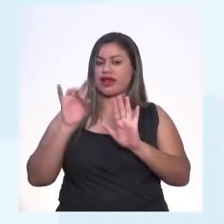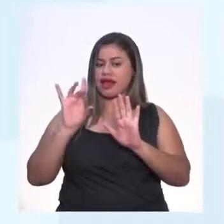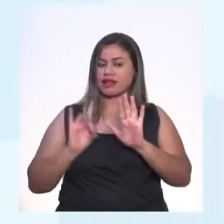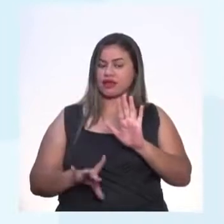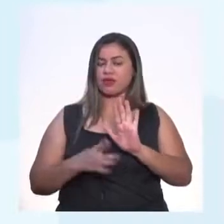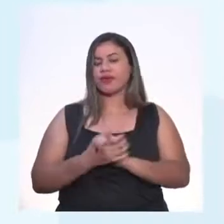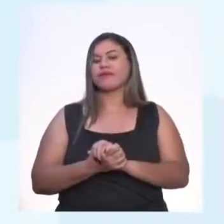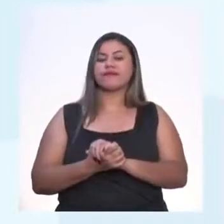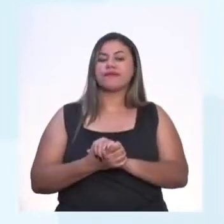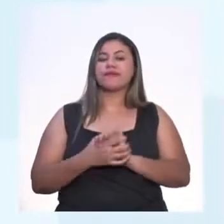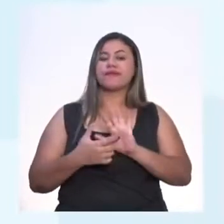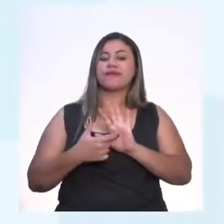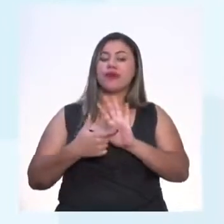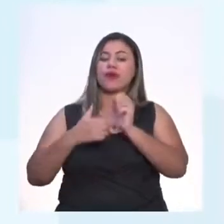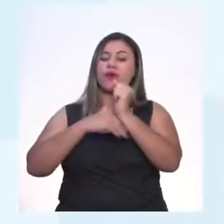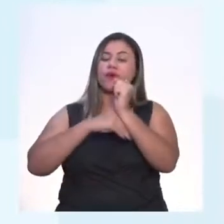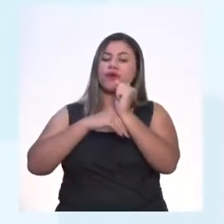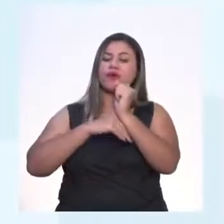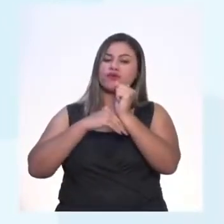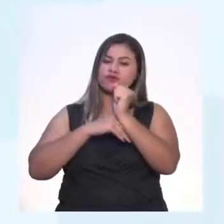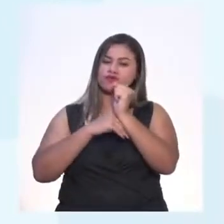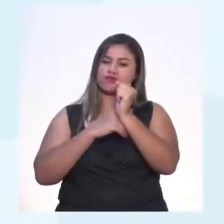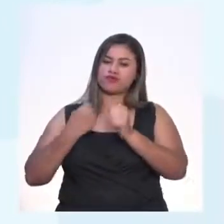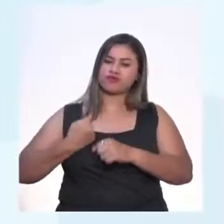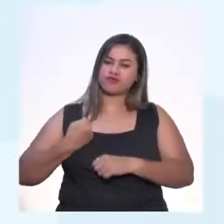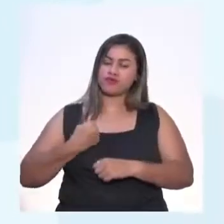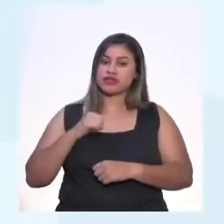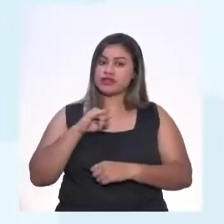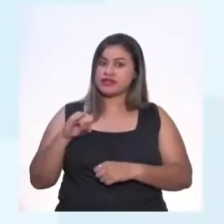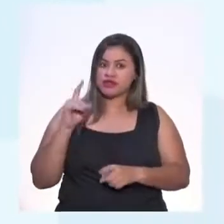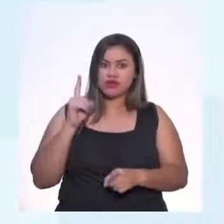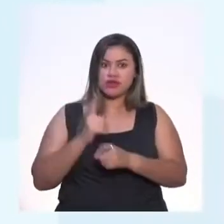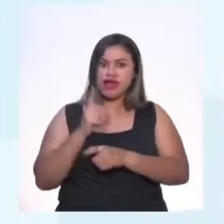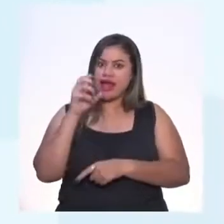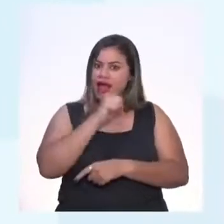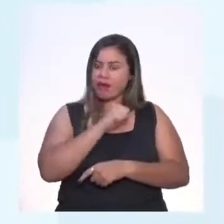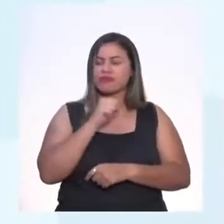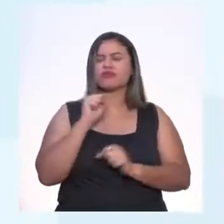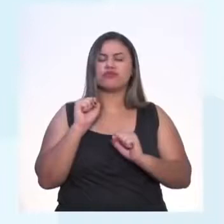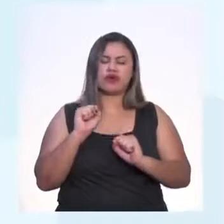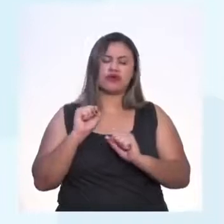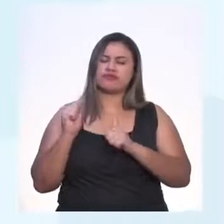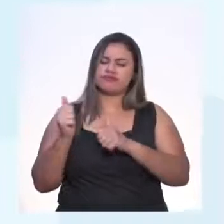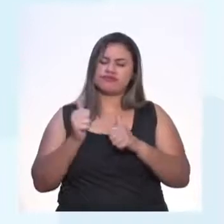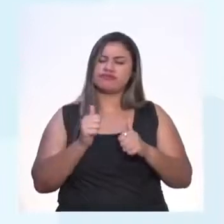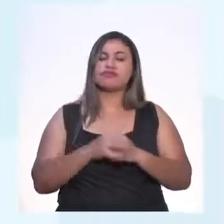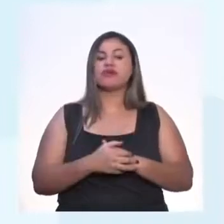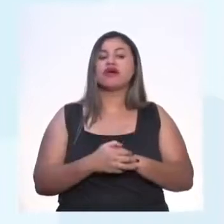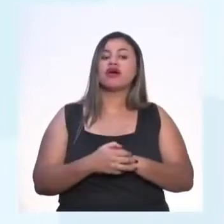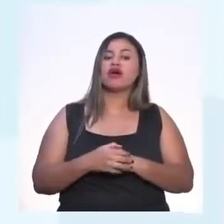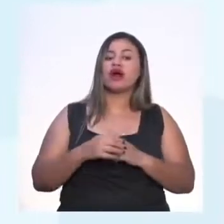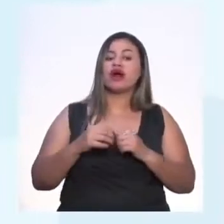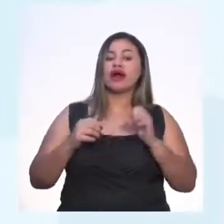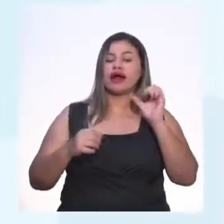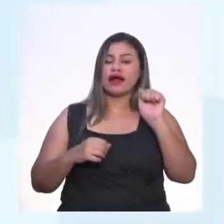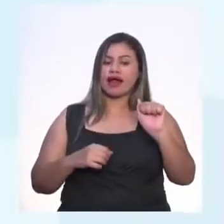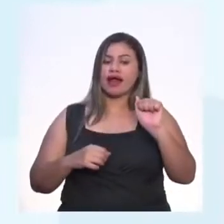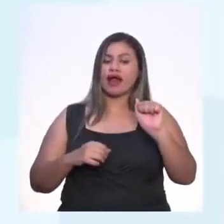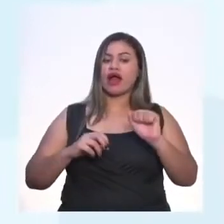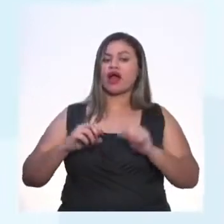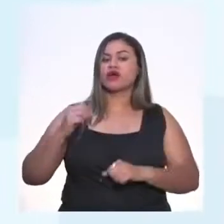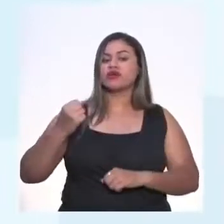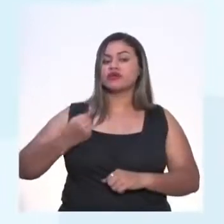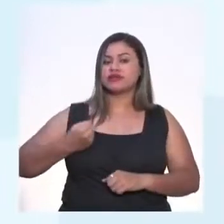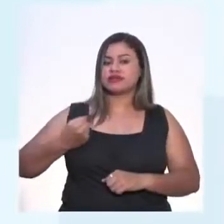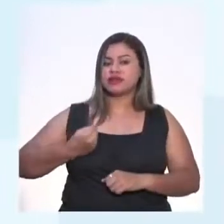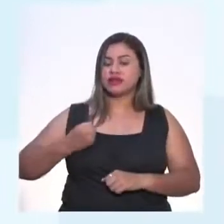situação, apresentando o valor da incógnita. Se você conseguir já descobrir direto, beleza. O dobro de um número é 6. Qual